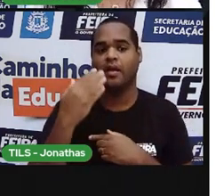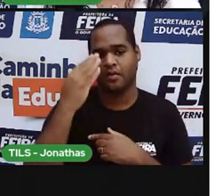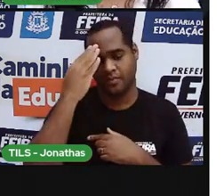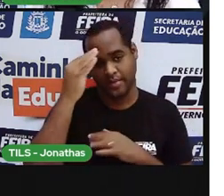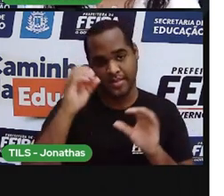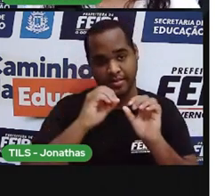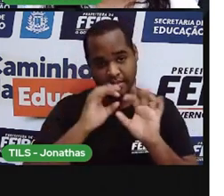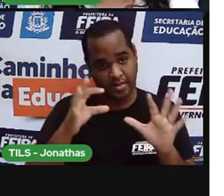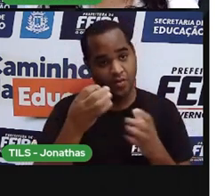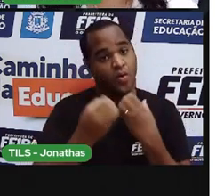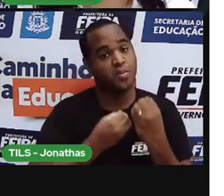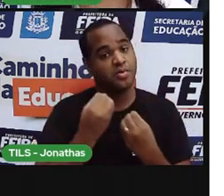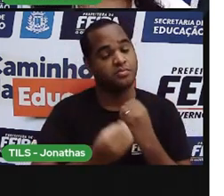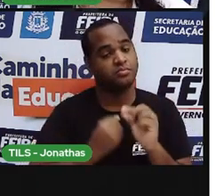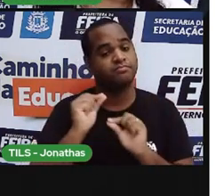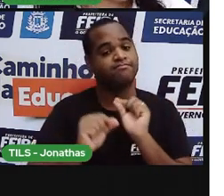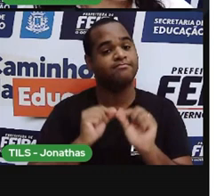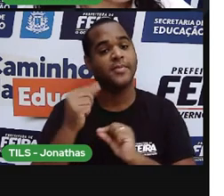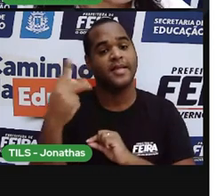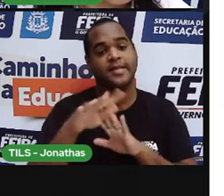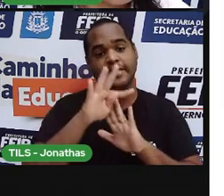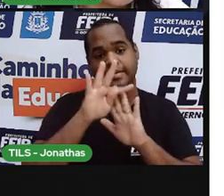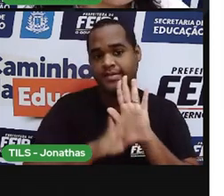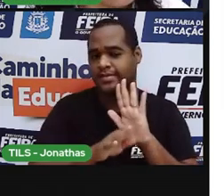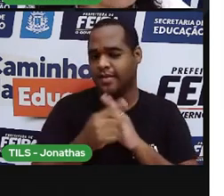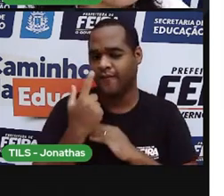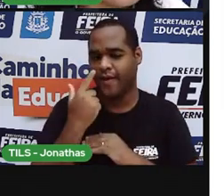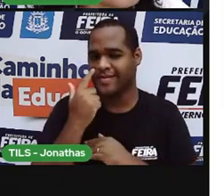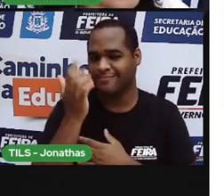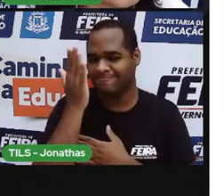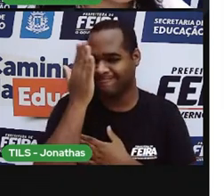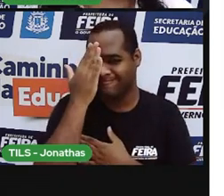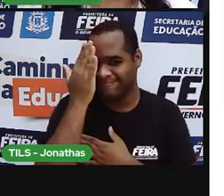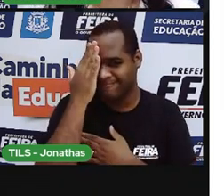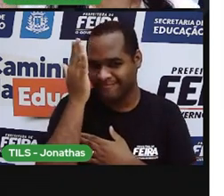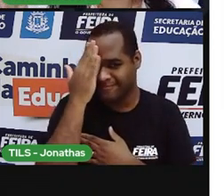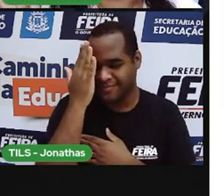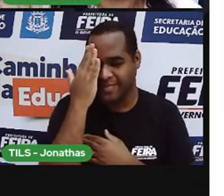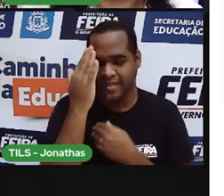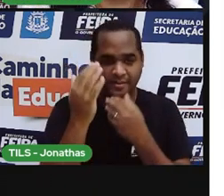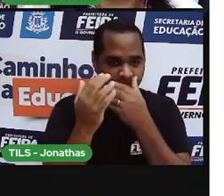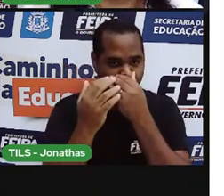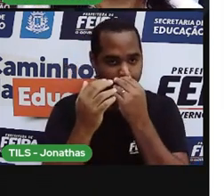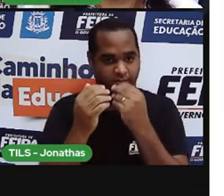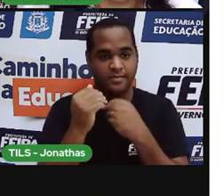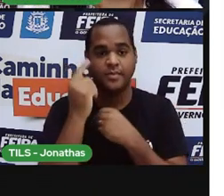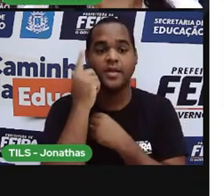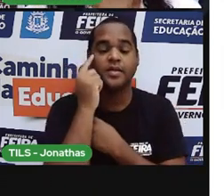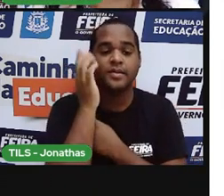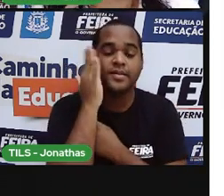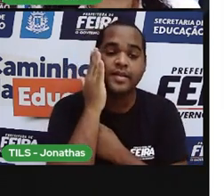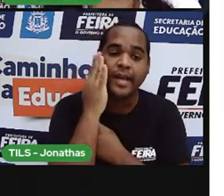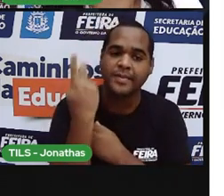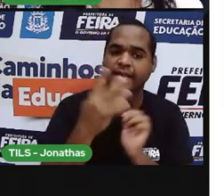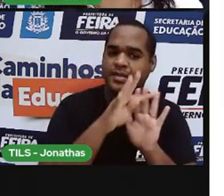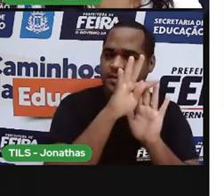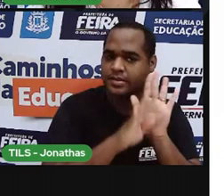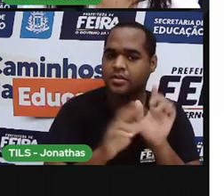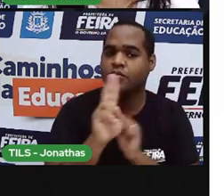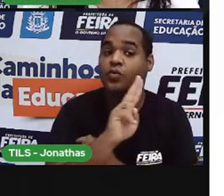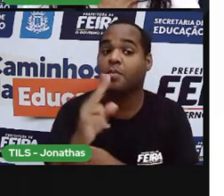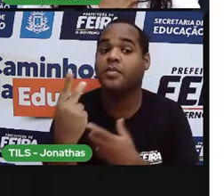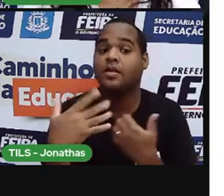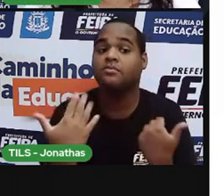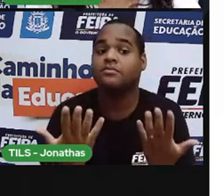que texto é esse. Mas quem já descobriu o texto, coloca aí no bate-papo o nome